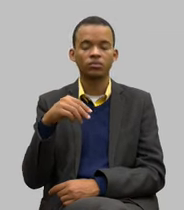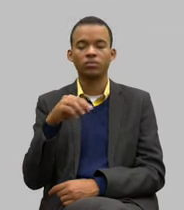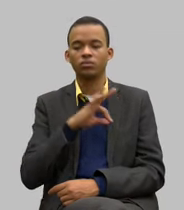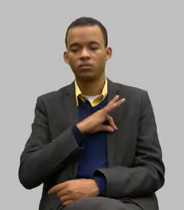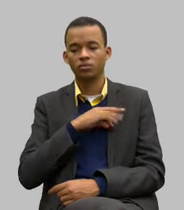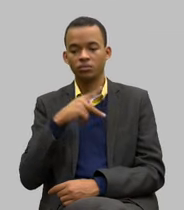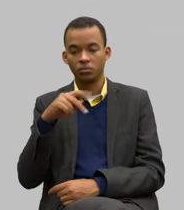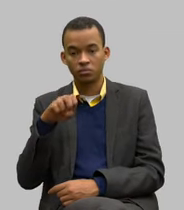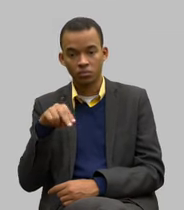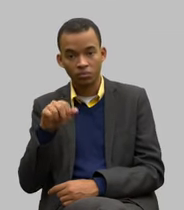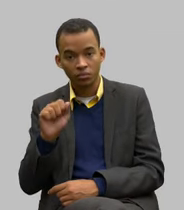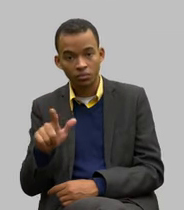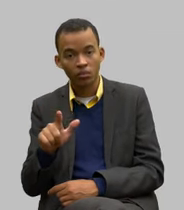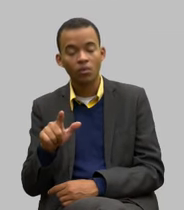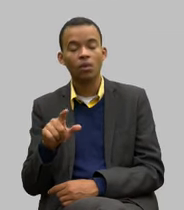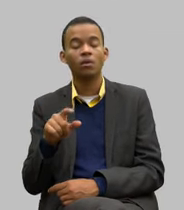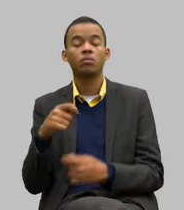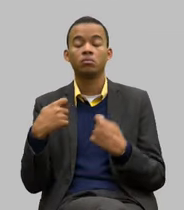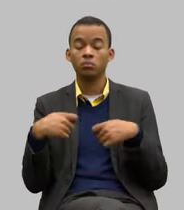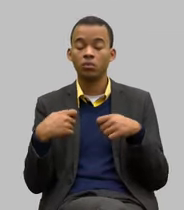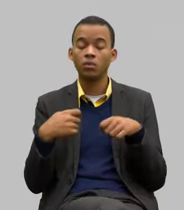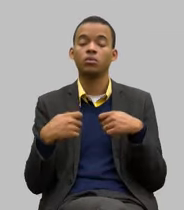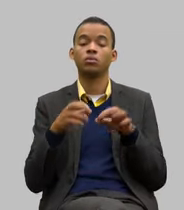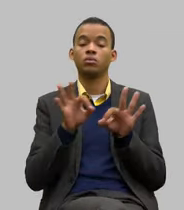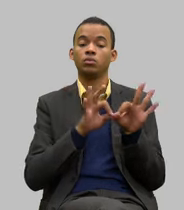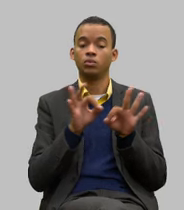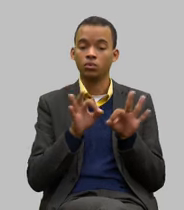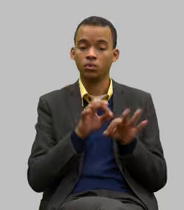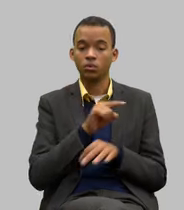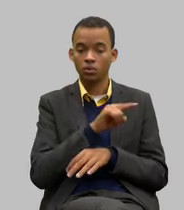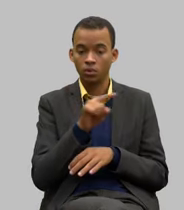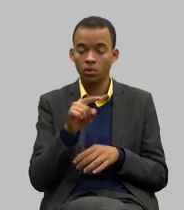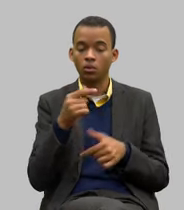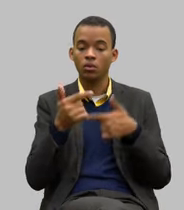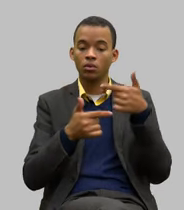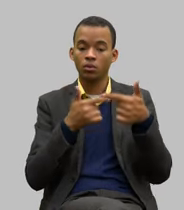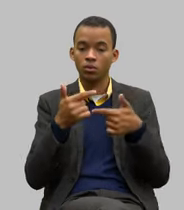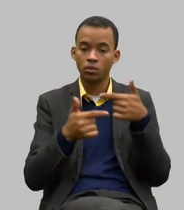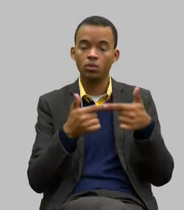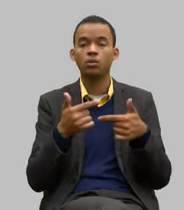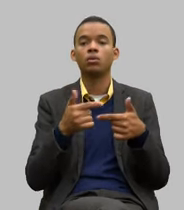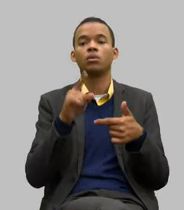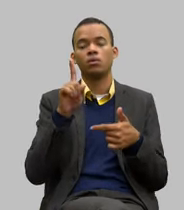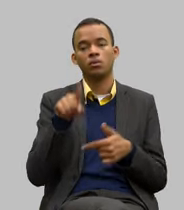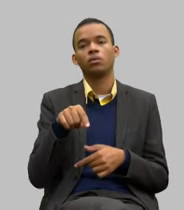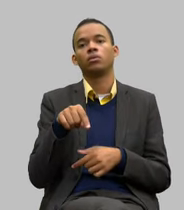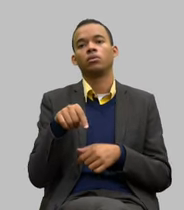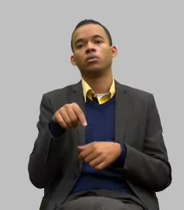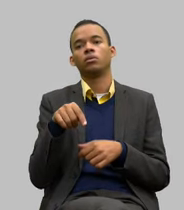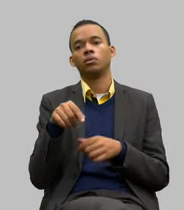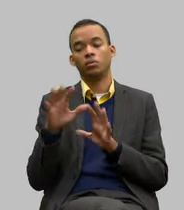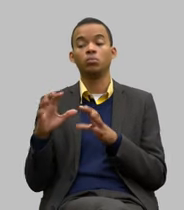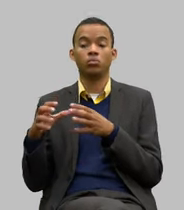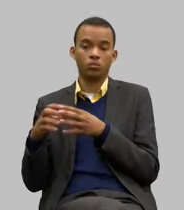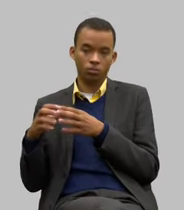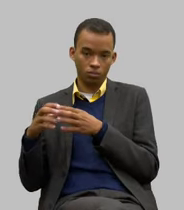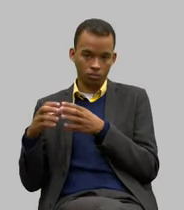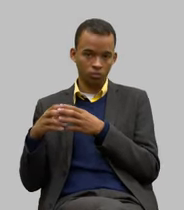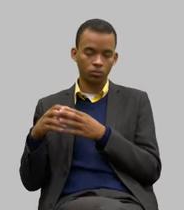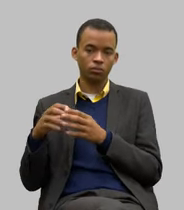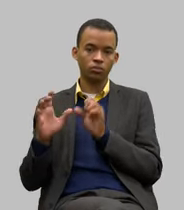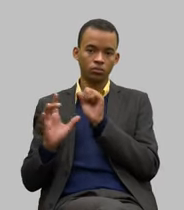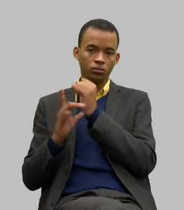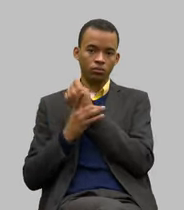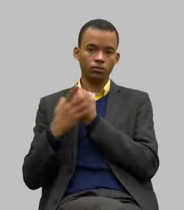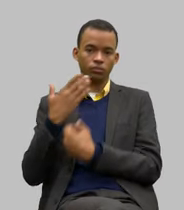o seu integrante busque exercer sua atividade fim por parte da comissão de Segurança Pública a